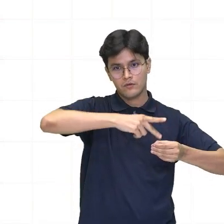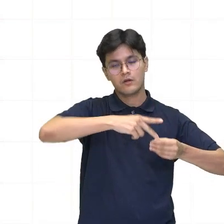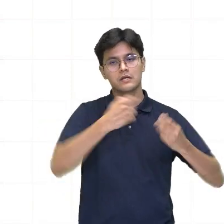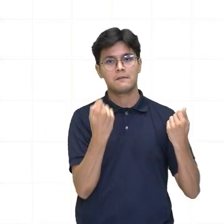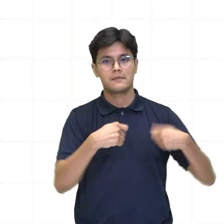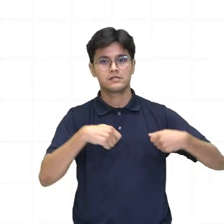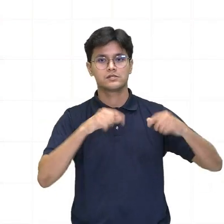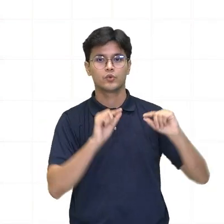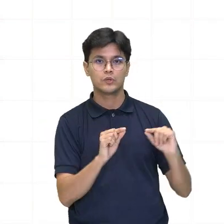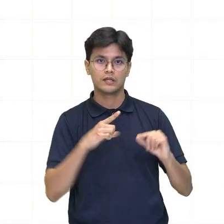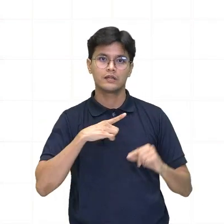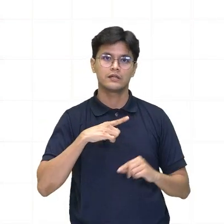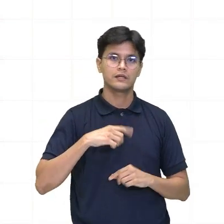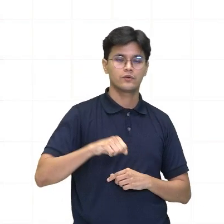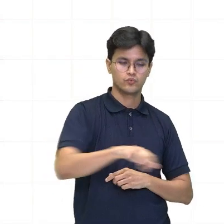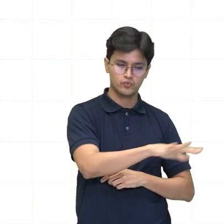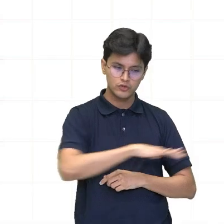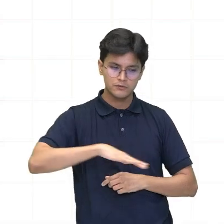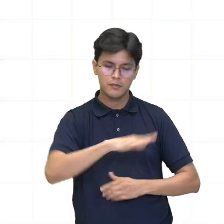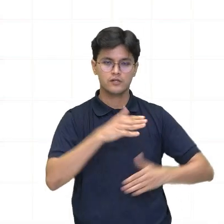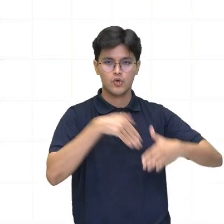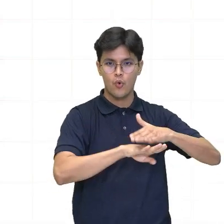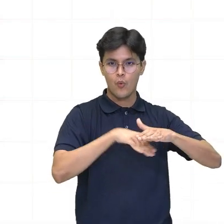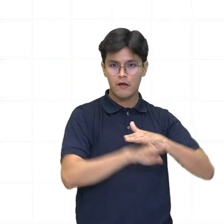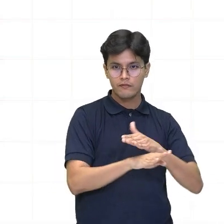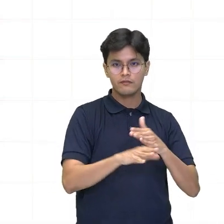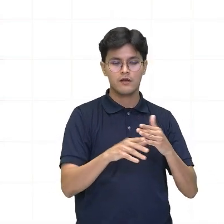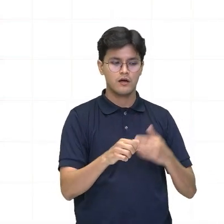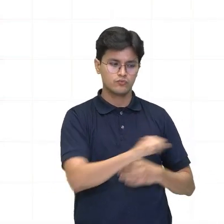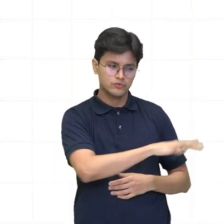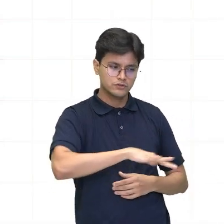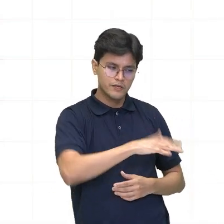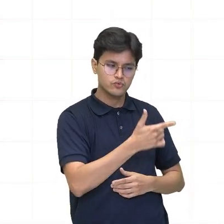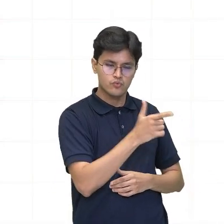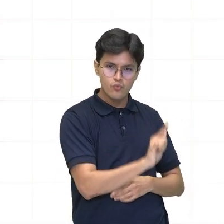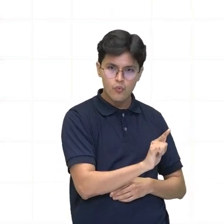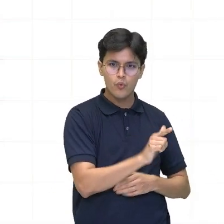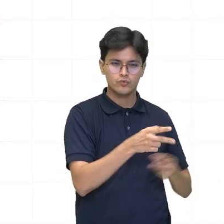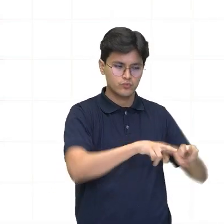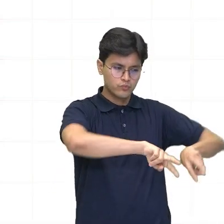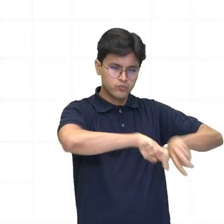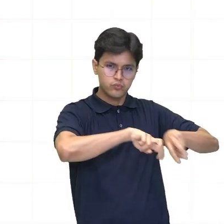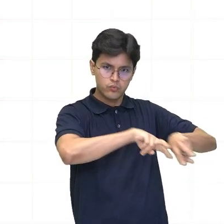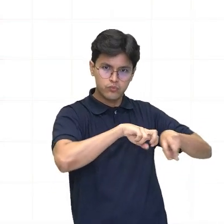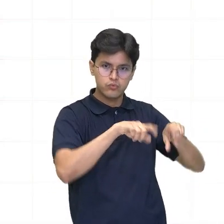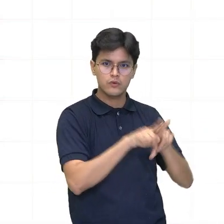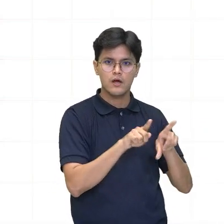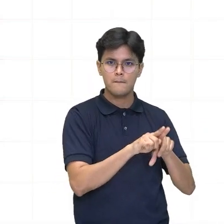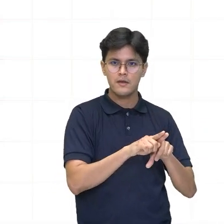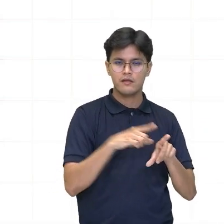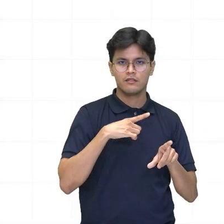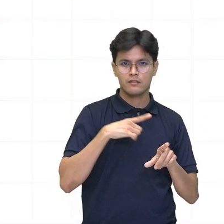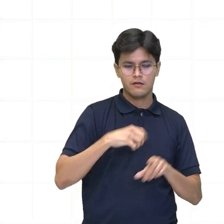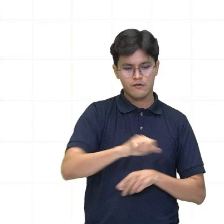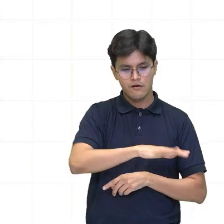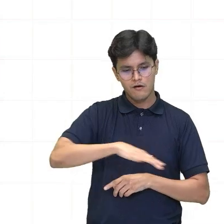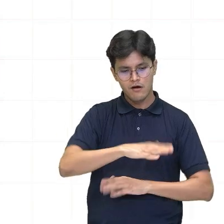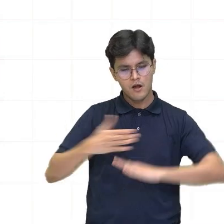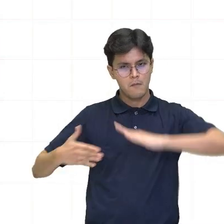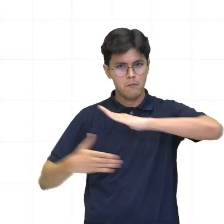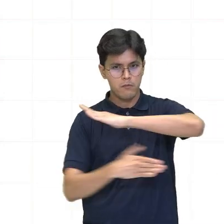ali um espaço para armazenar, um espaço para retirar. Eu vou ter ali a questão da biodiversidade do ecossistema que vai